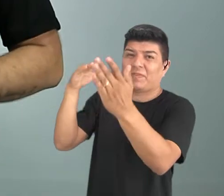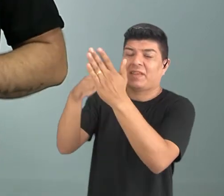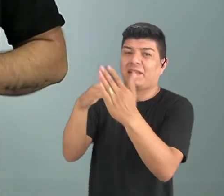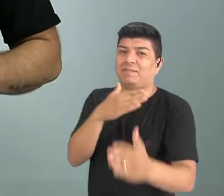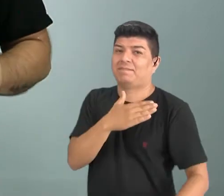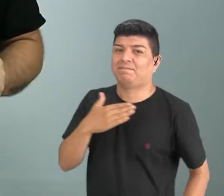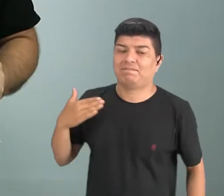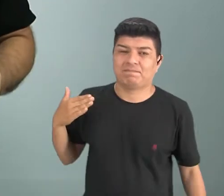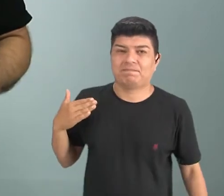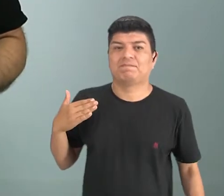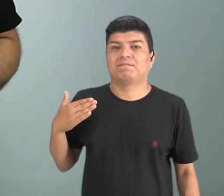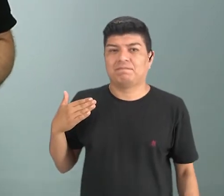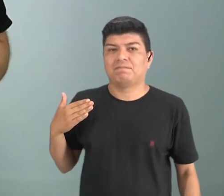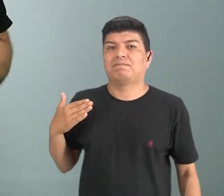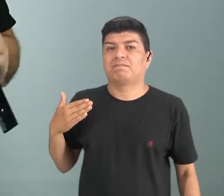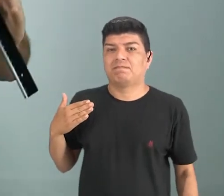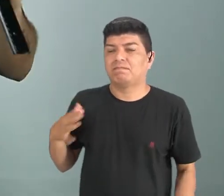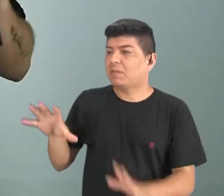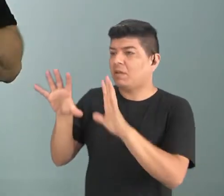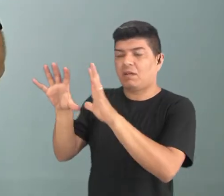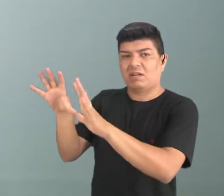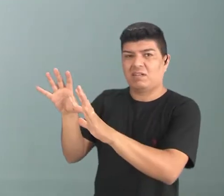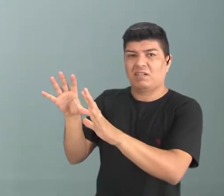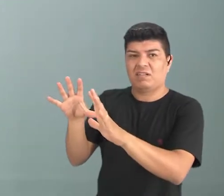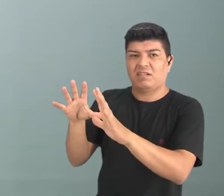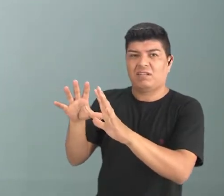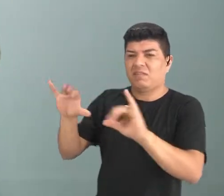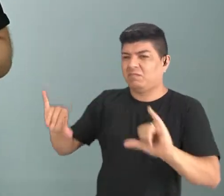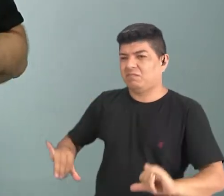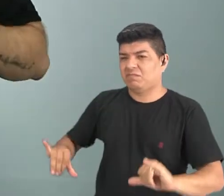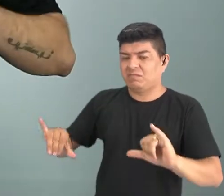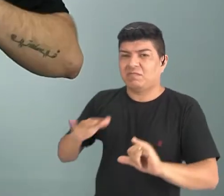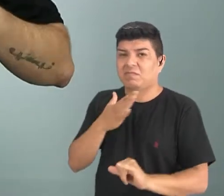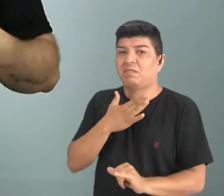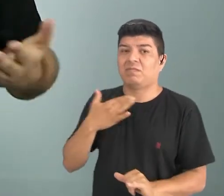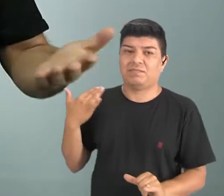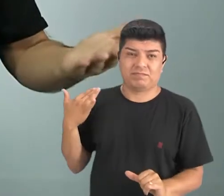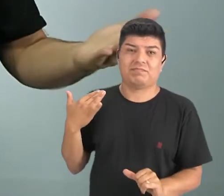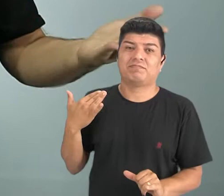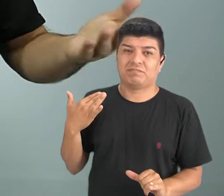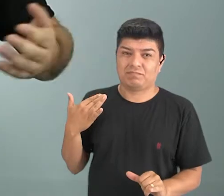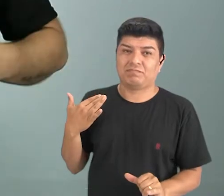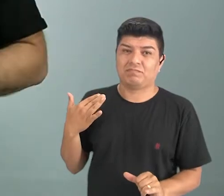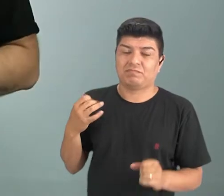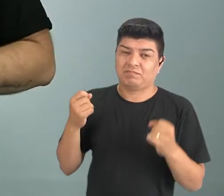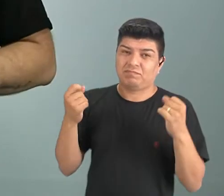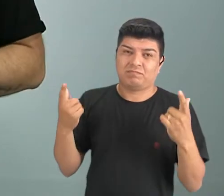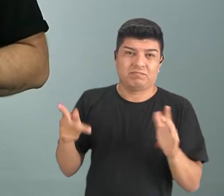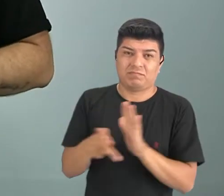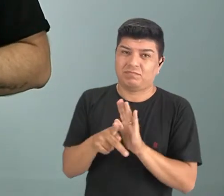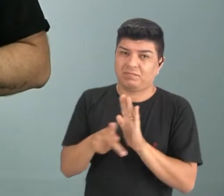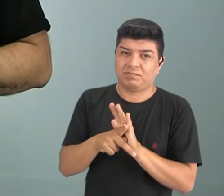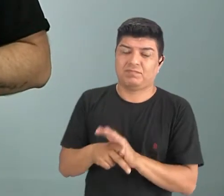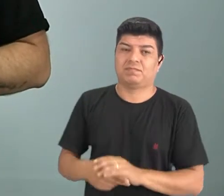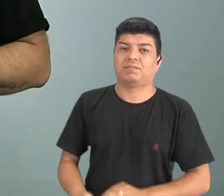Ou então uns apanhavam, eles deixavam lá para que eles morressem a sua própria